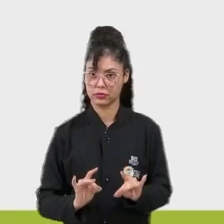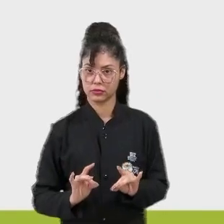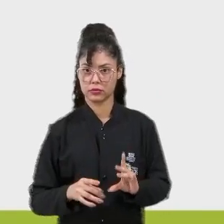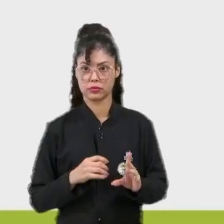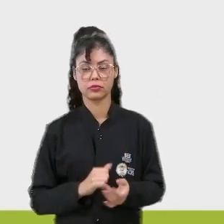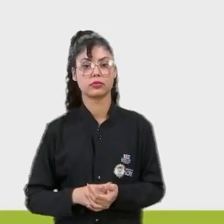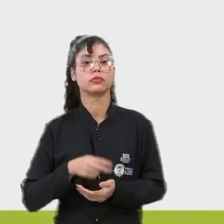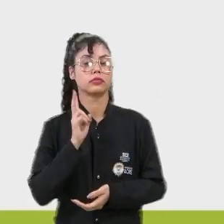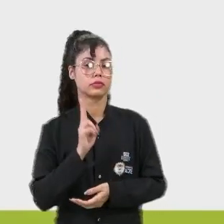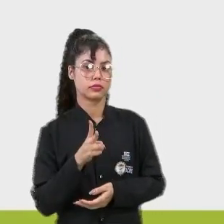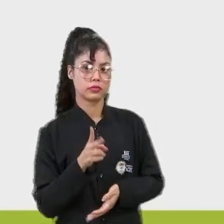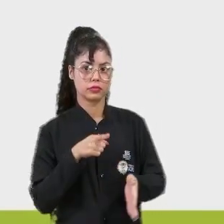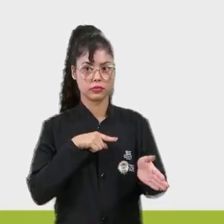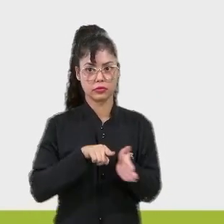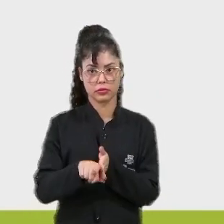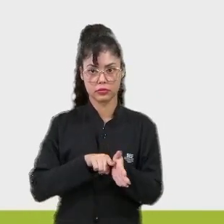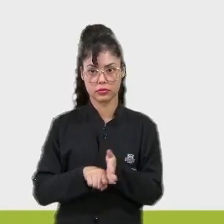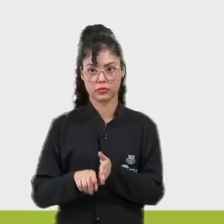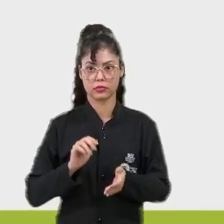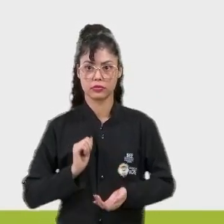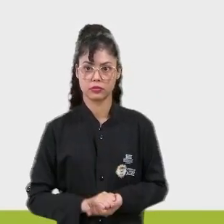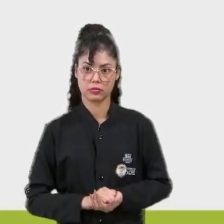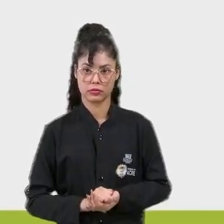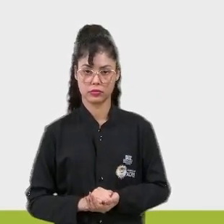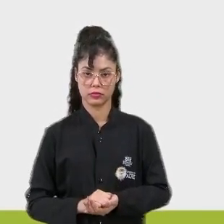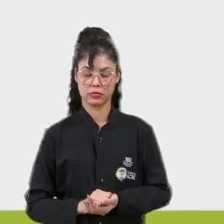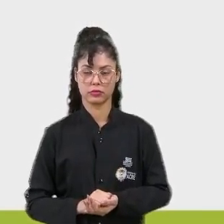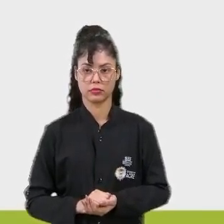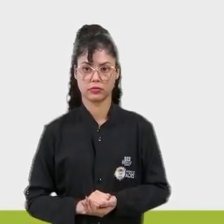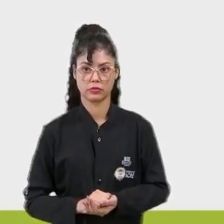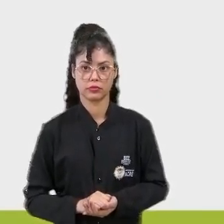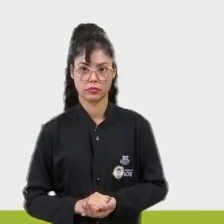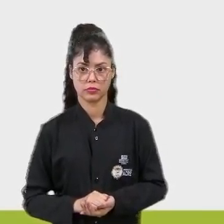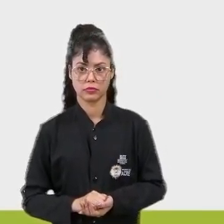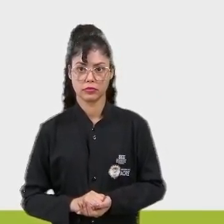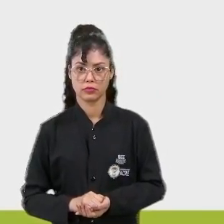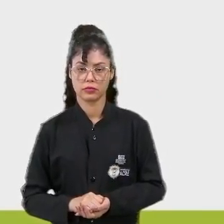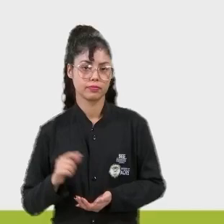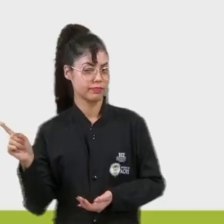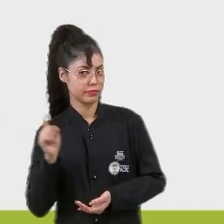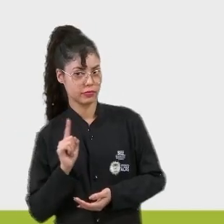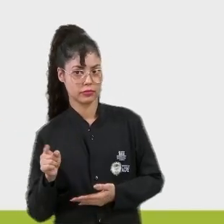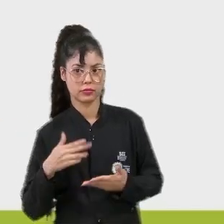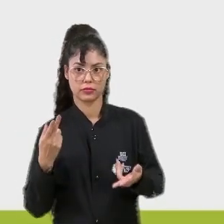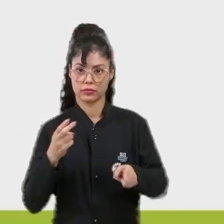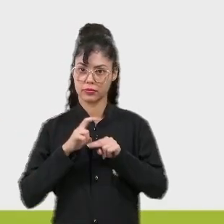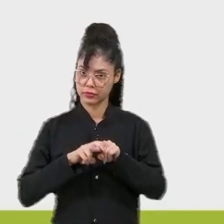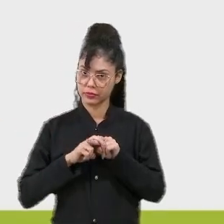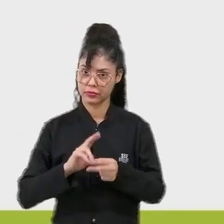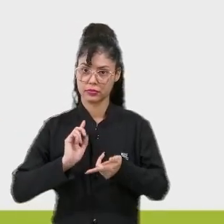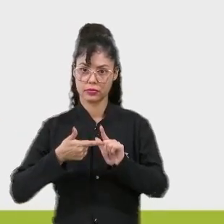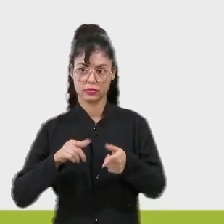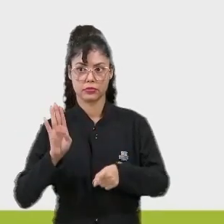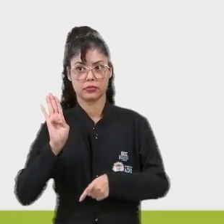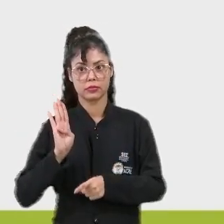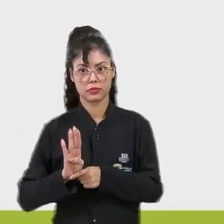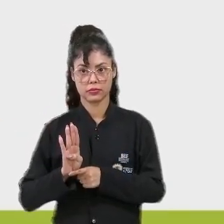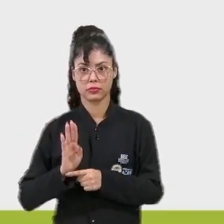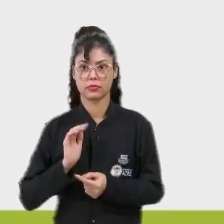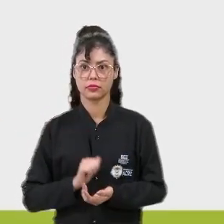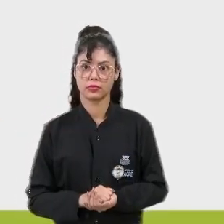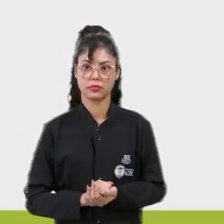subjetivos, sentimentais da mencionada pesquisa. Não, né, pessoal? Portanto, nós temos aí